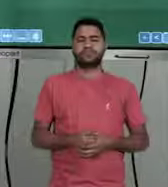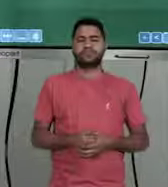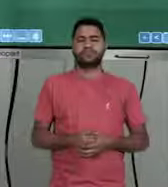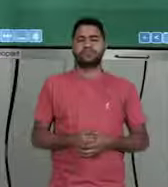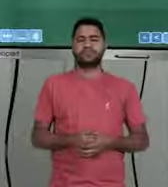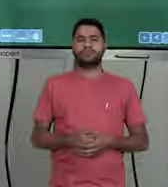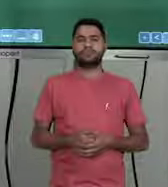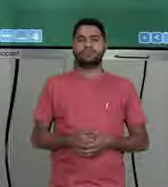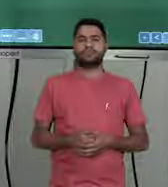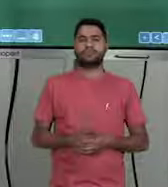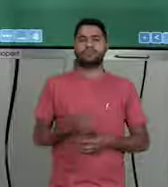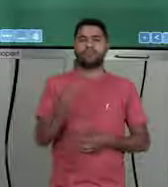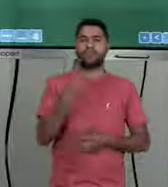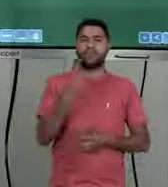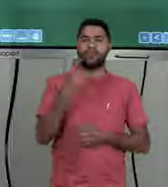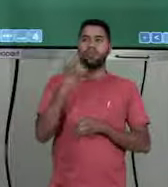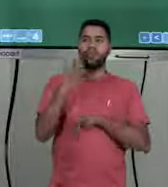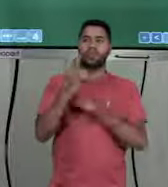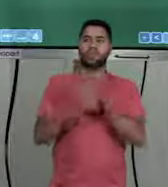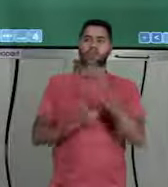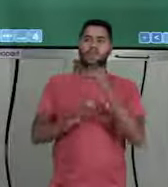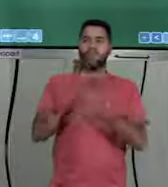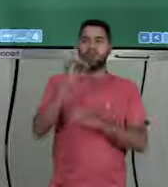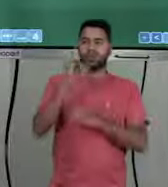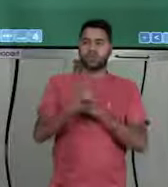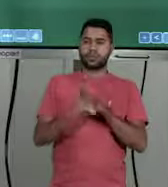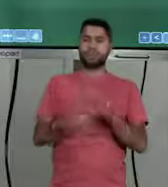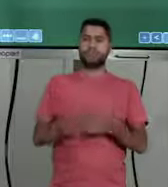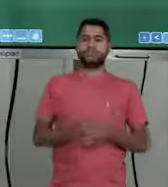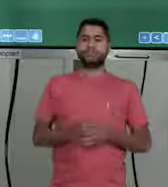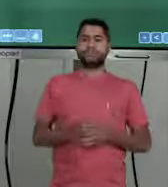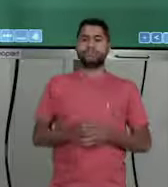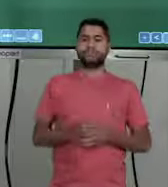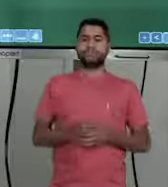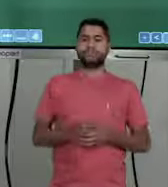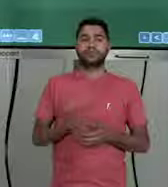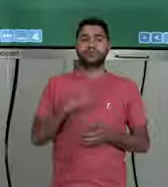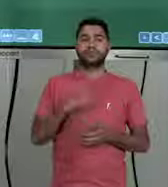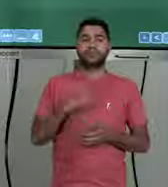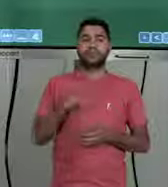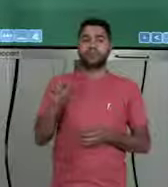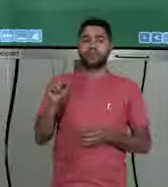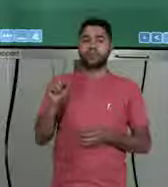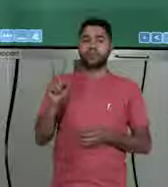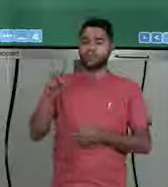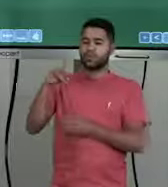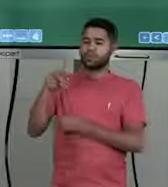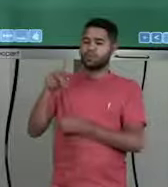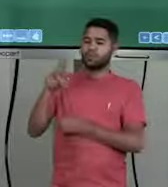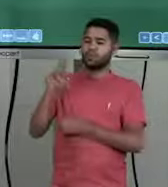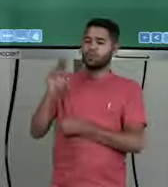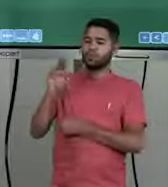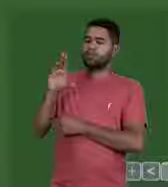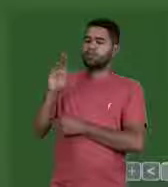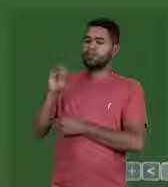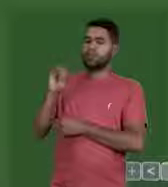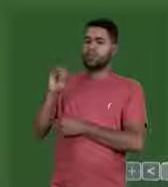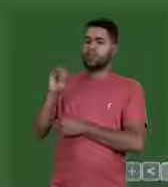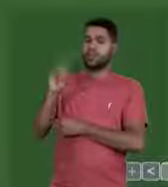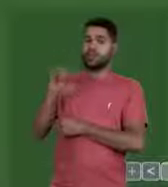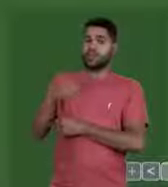um átomo, né? A energia elétrica. Então, eu tenho um núcleo com prótons